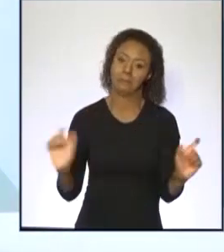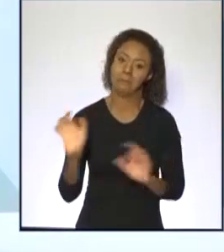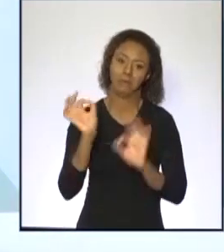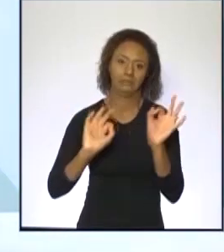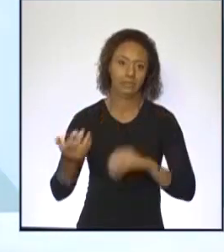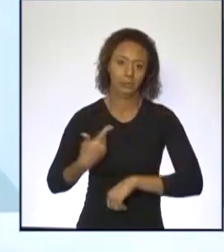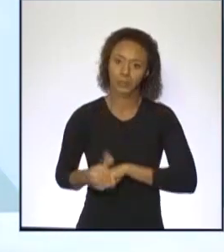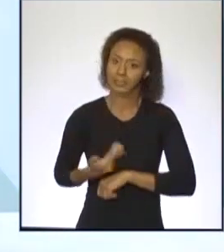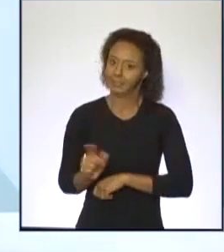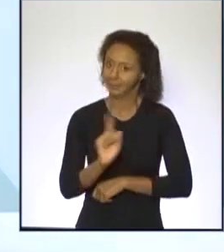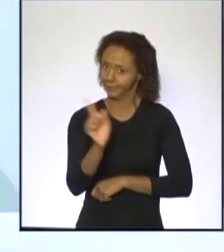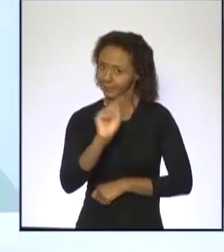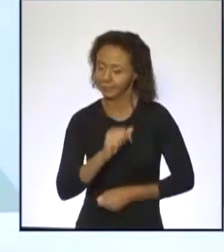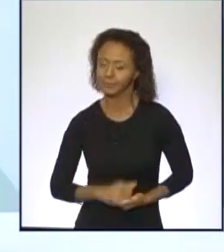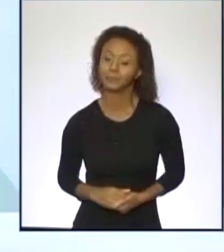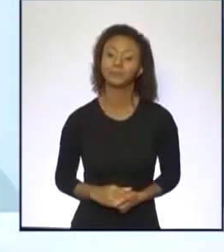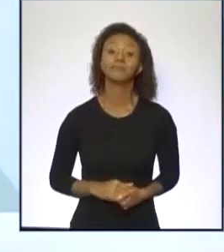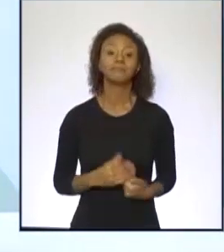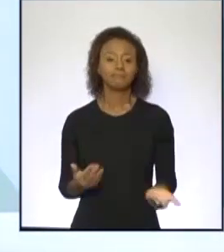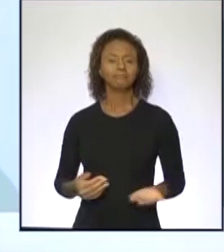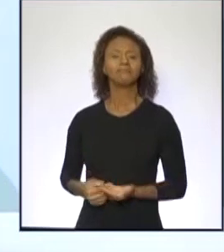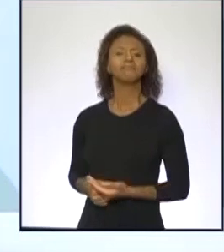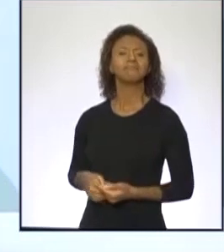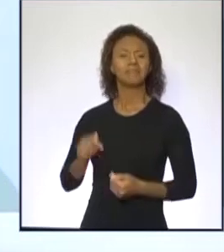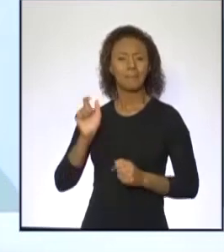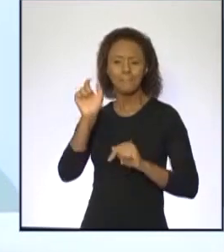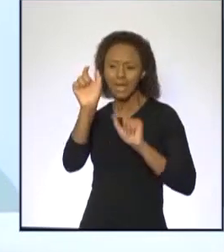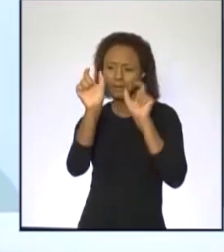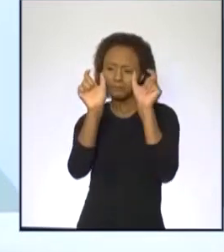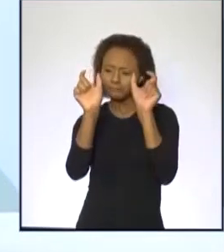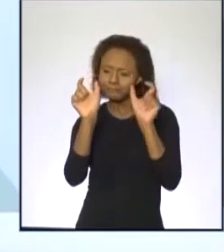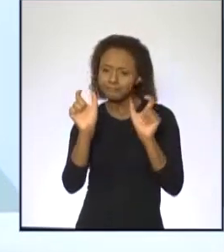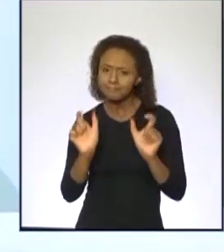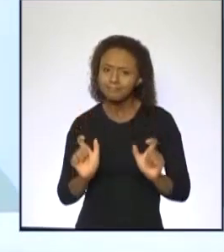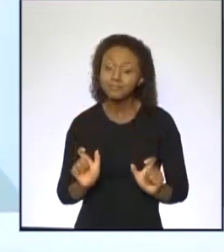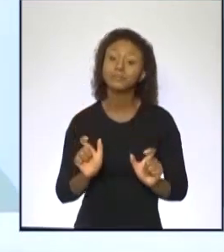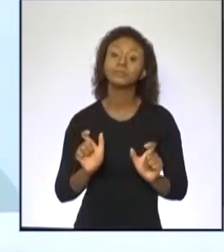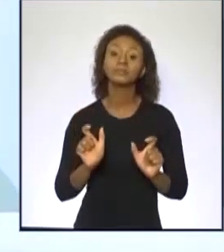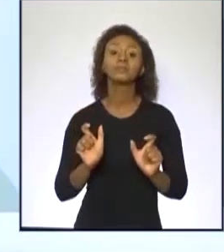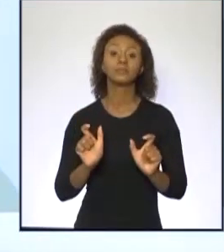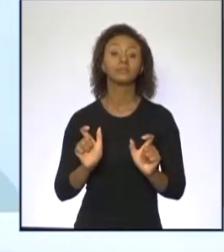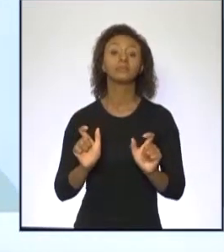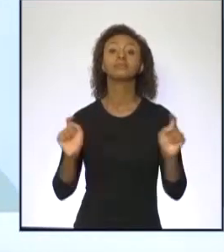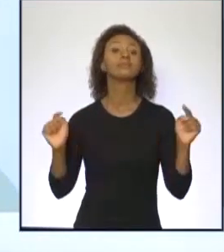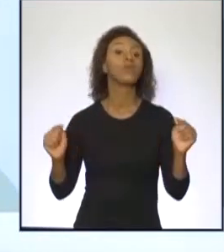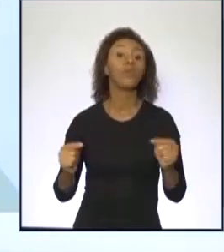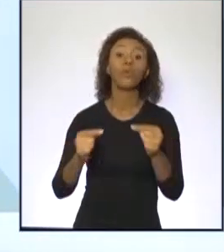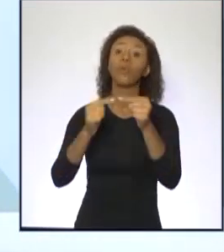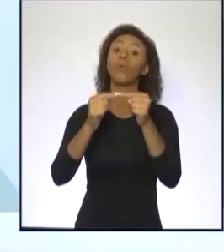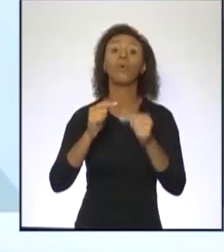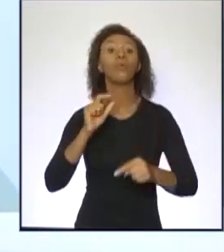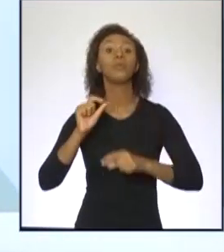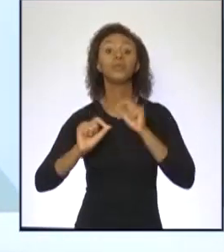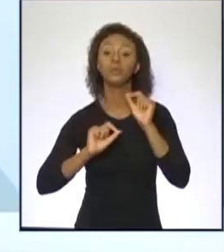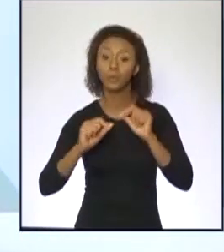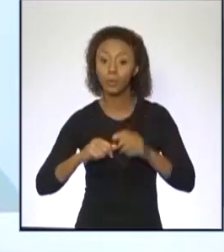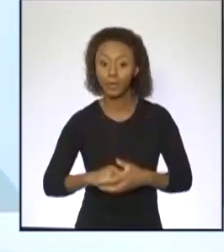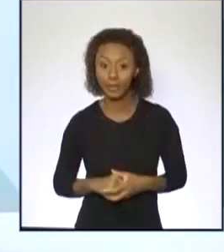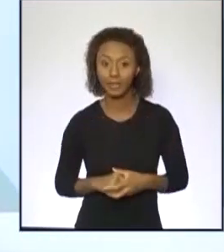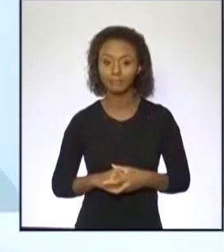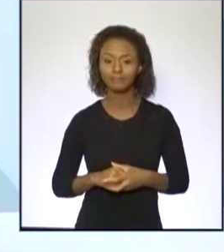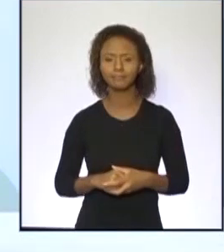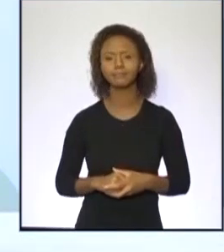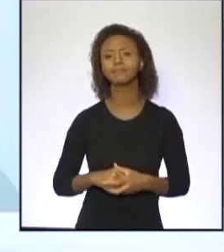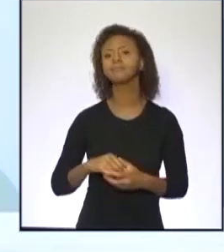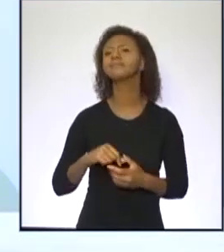Então, todas essas palavrinhas, elas também estão associadas à ideia do fone